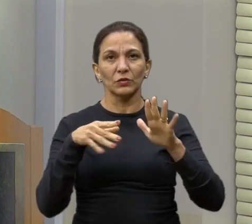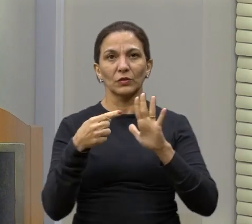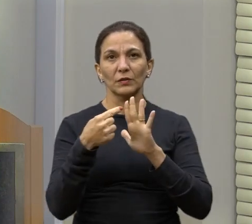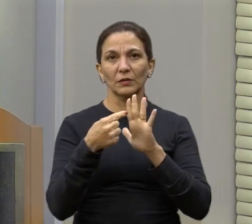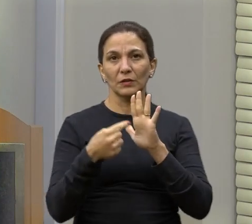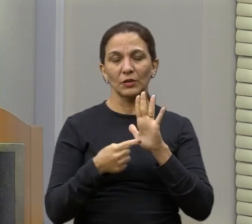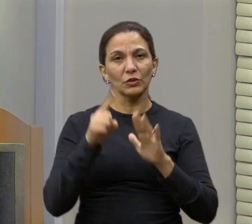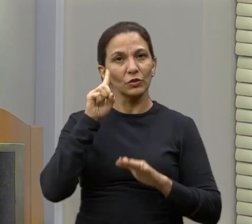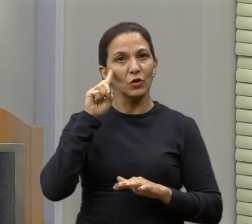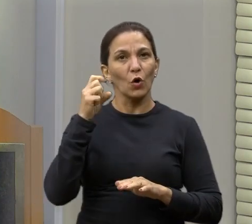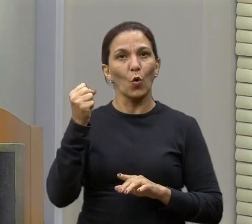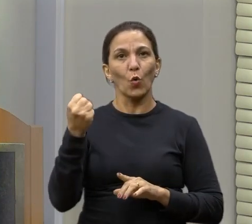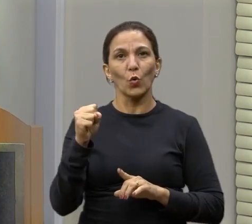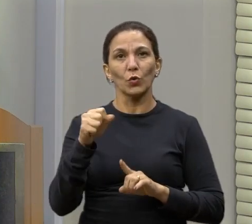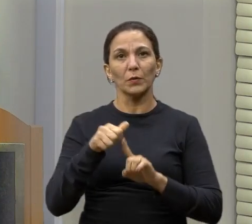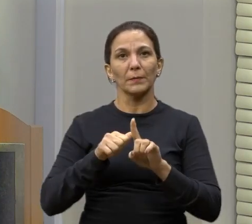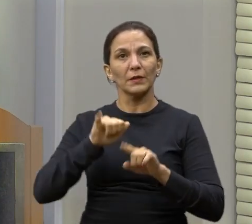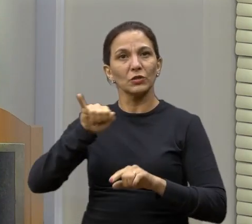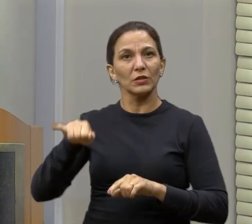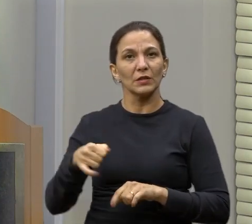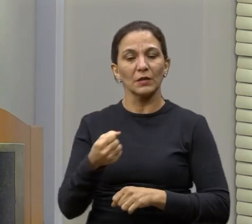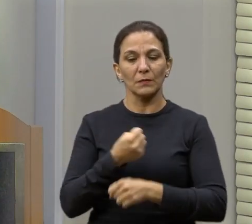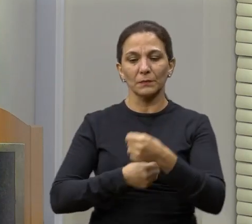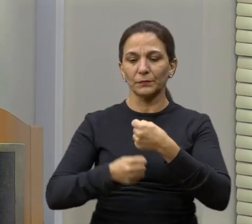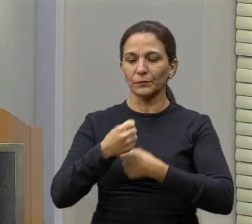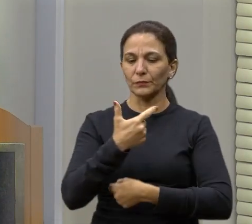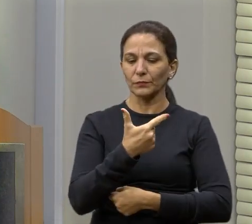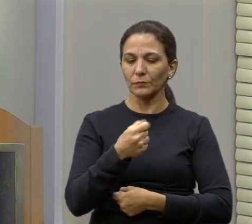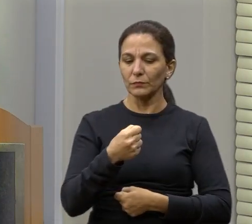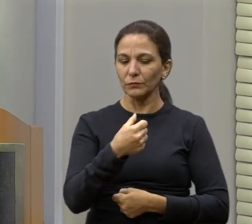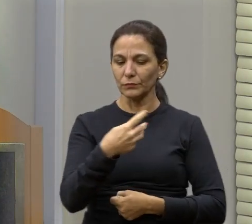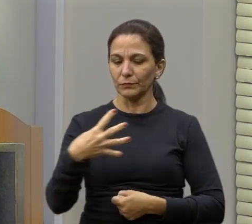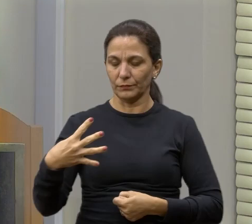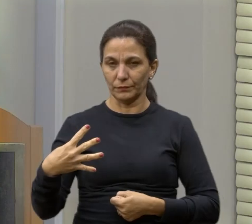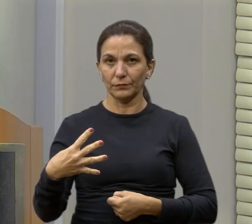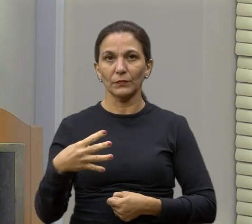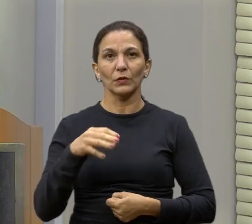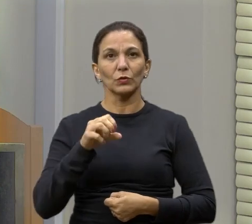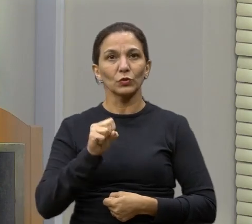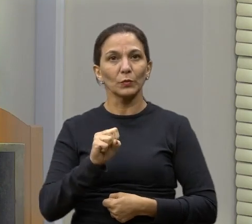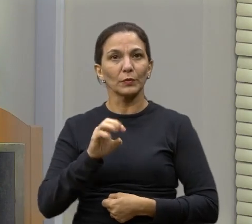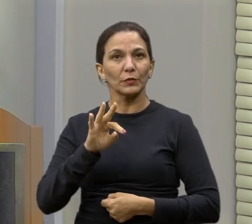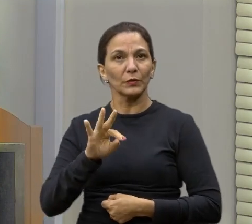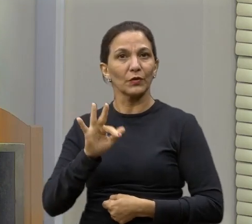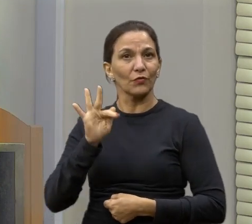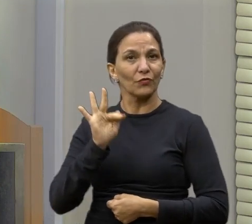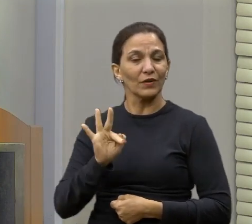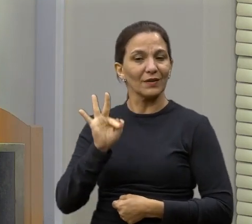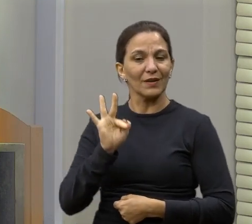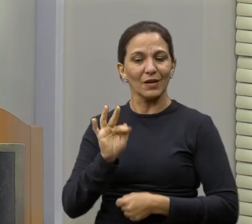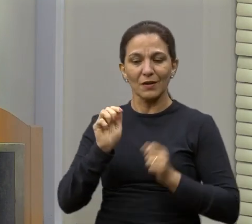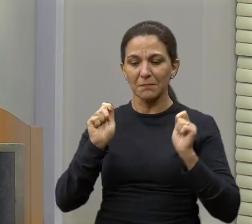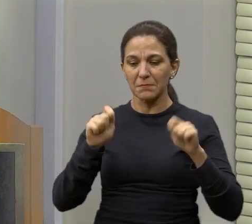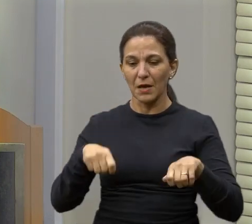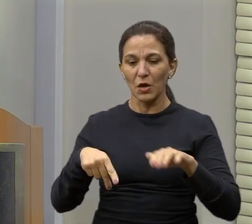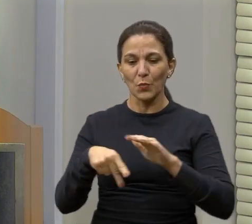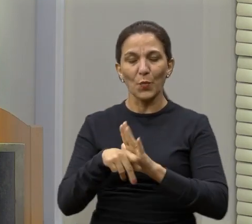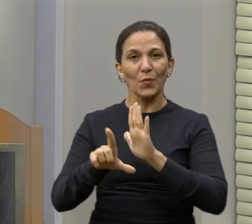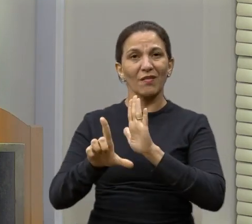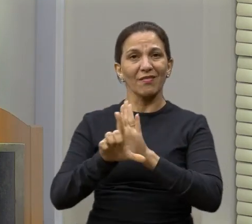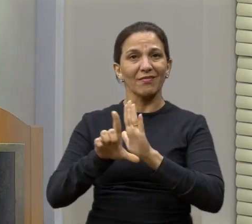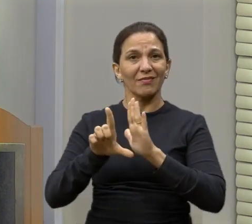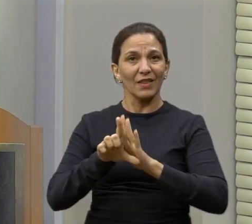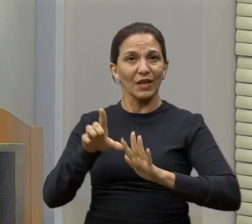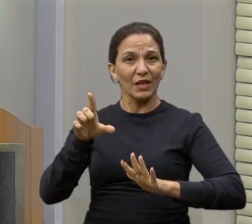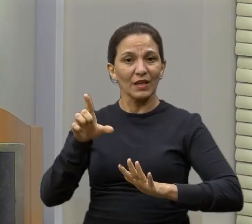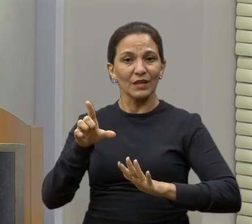indicadas no 8 de janeiro de 2023. O Supremo Tribunal Federal não tem competência legal, repito, não tem competência legal para